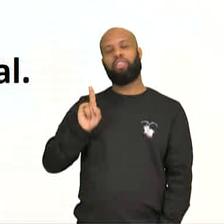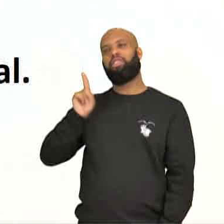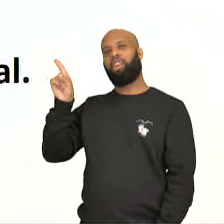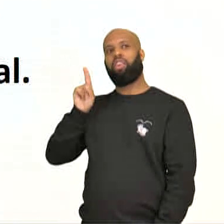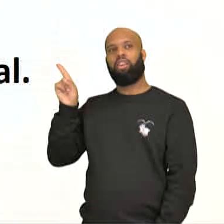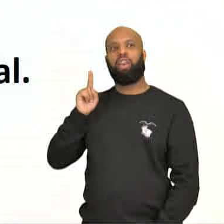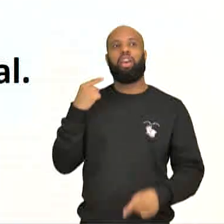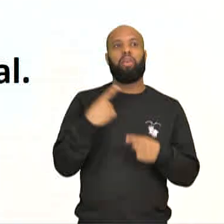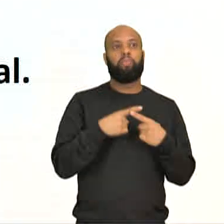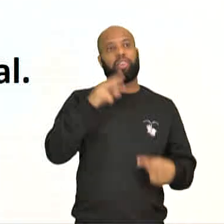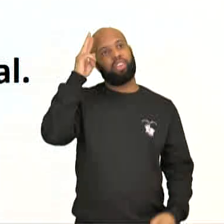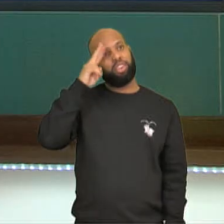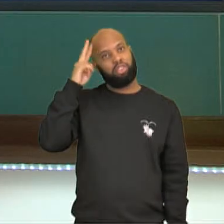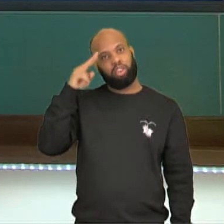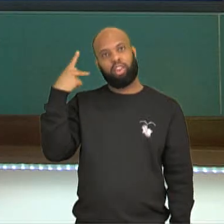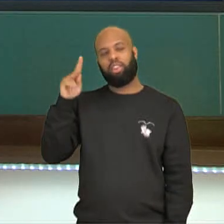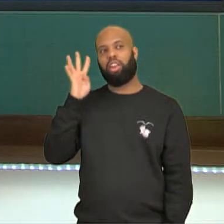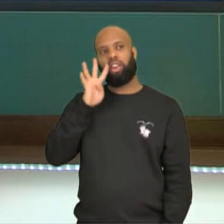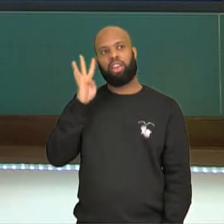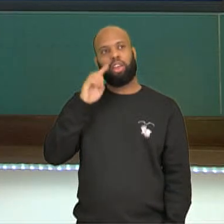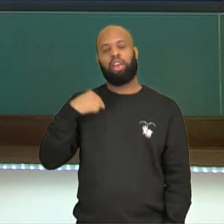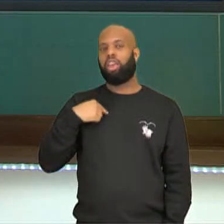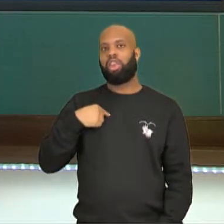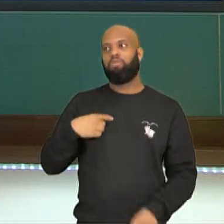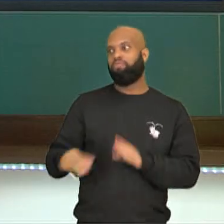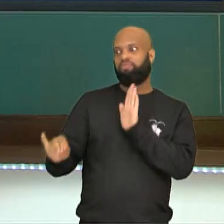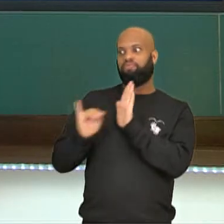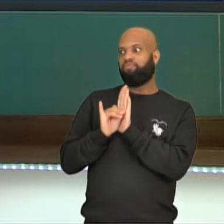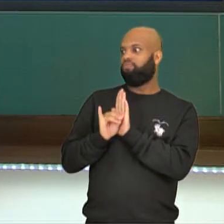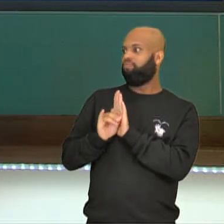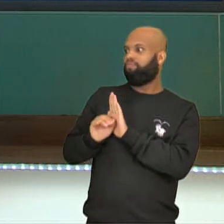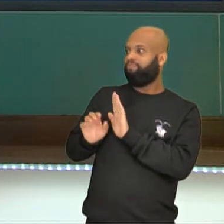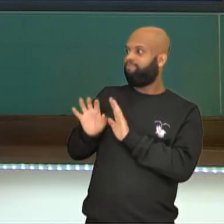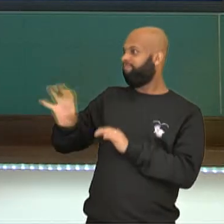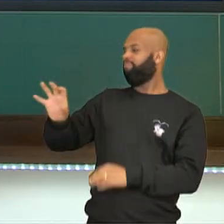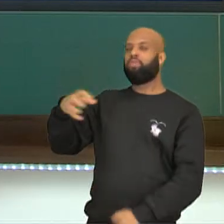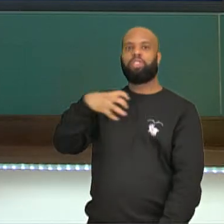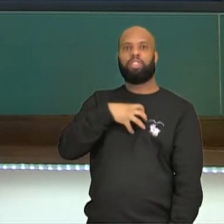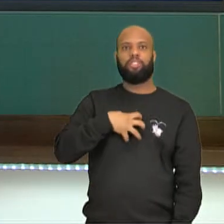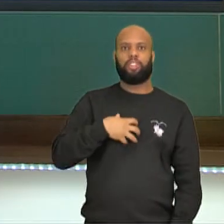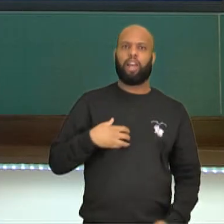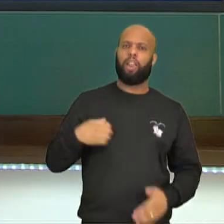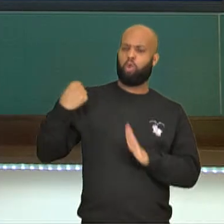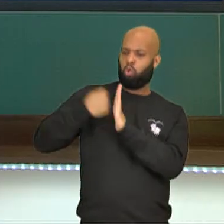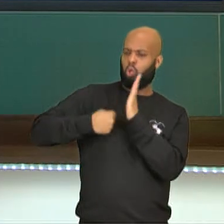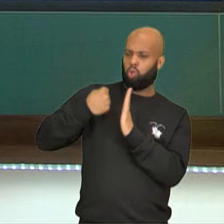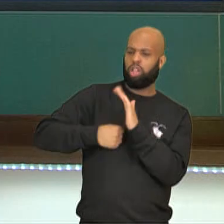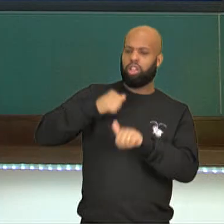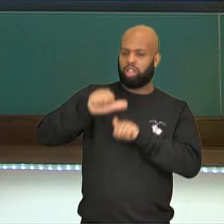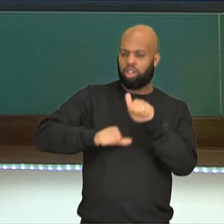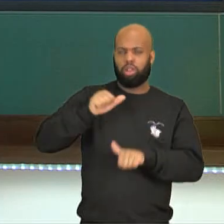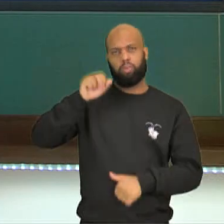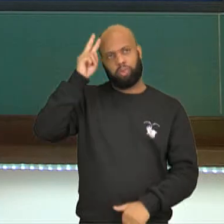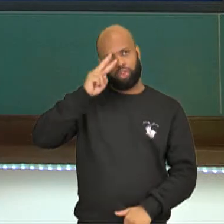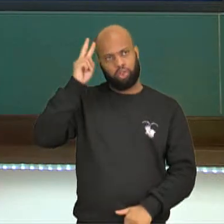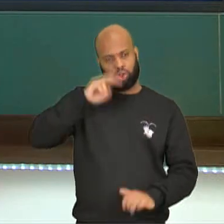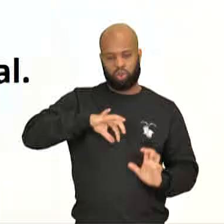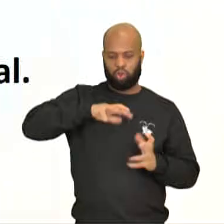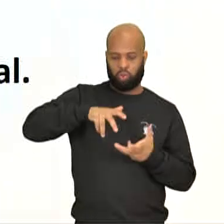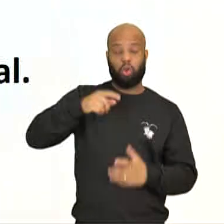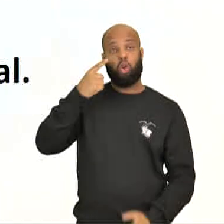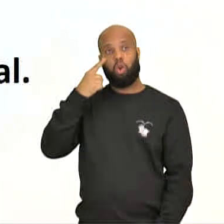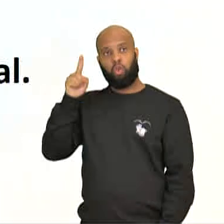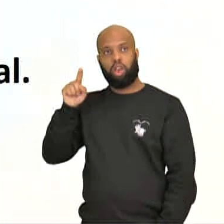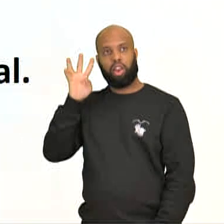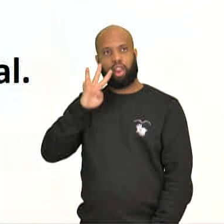A história dela, né? Puxa, me identifico muito por ser uma mulher guerreira e que transformou a história do mundo. Olha que